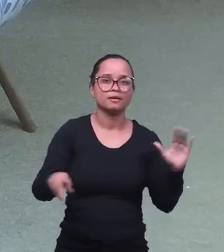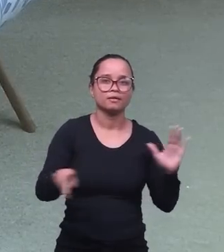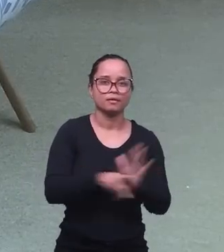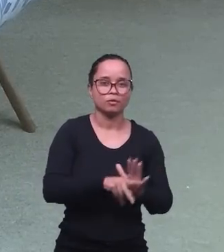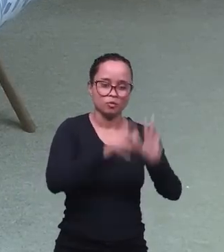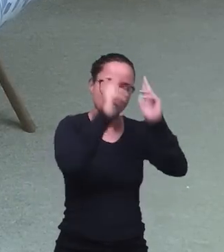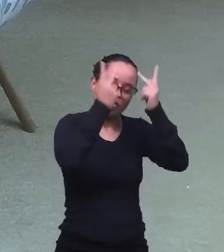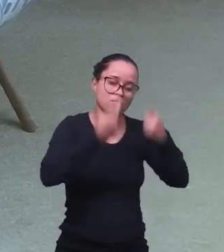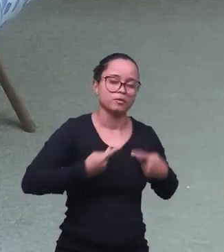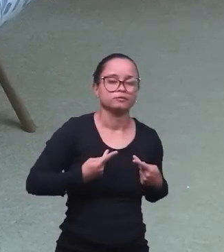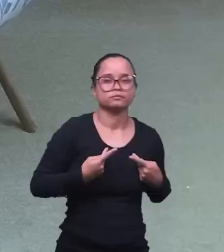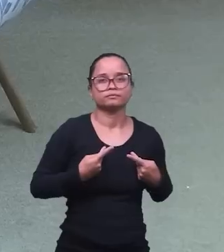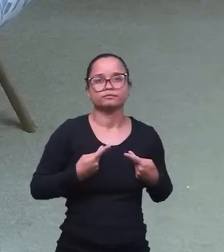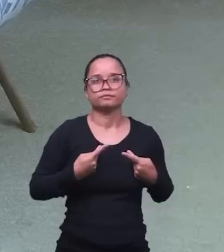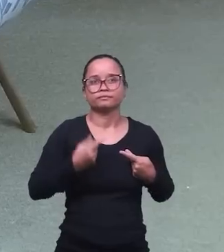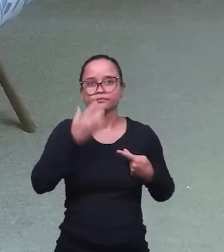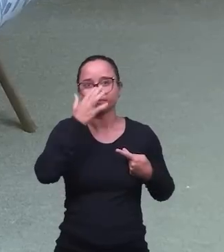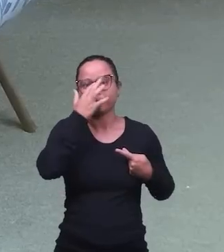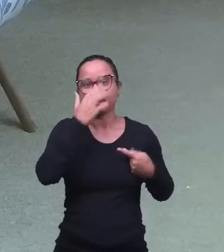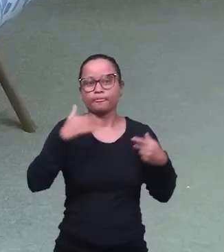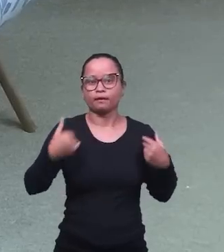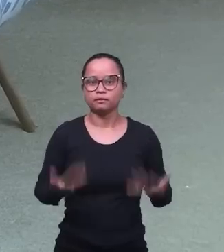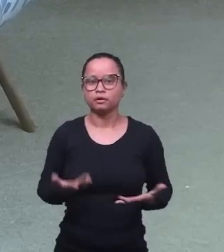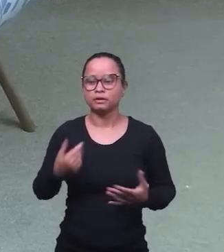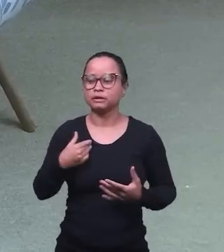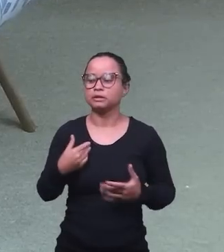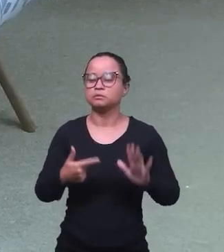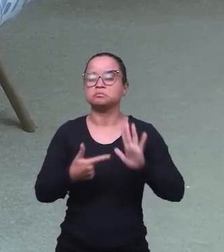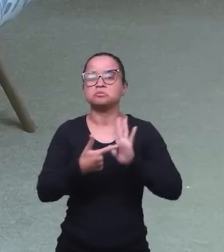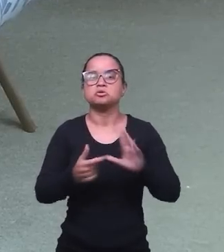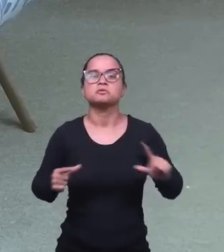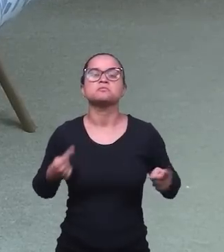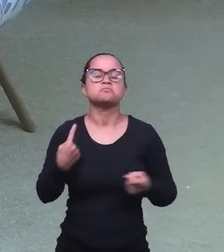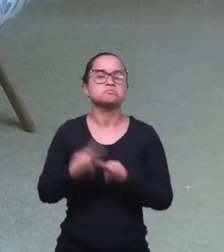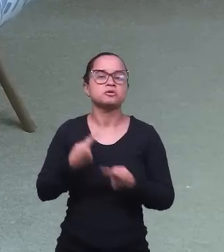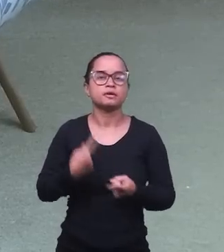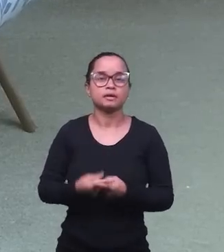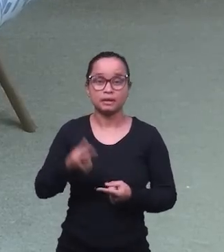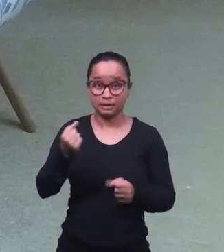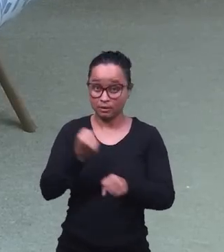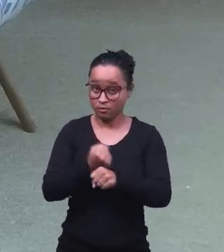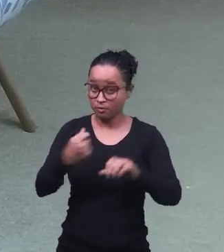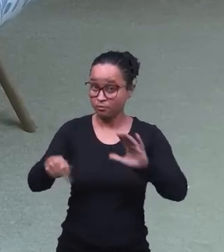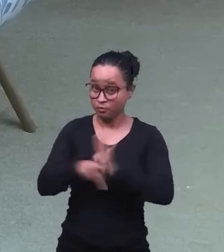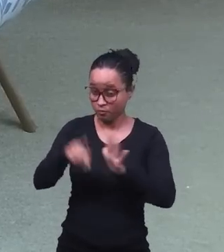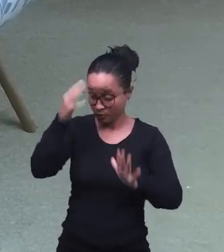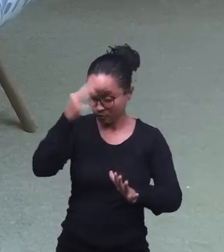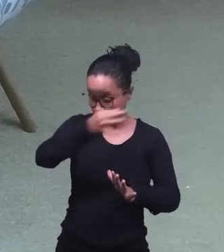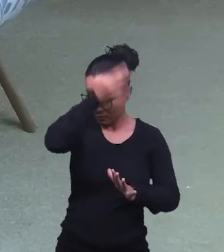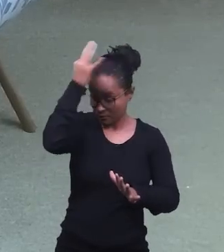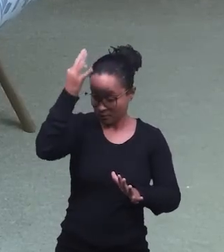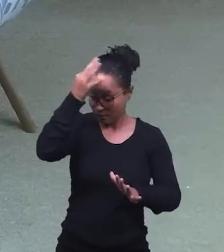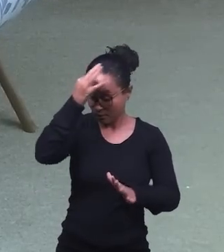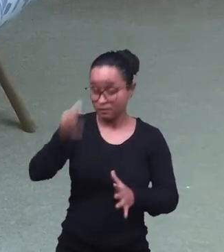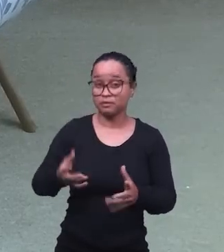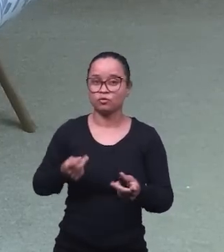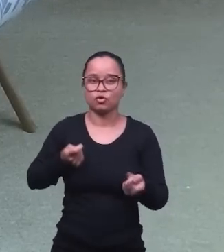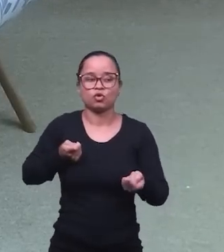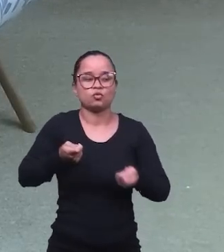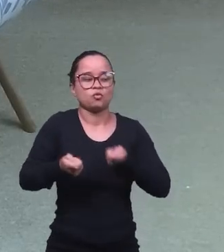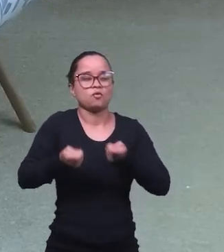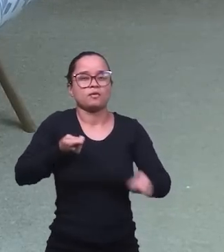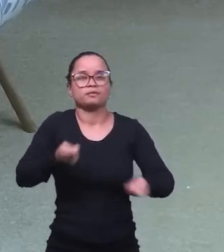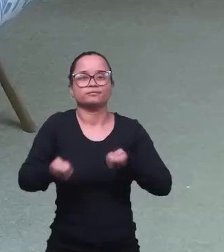vem da parte do homem. Ou seja, ela se destaca por quê? Porque da obra do Espírito, o Espírito Santo é que